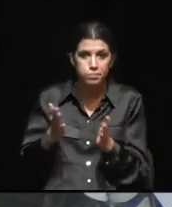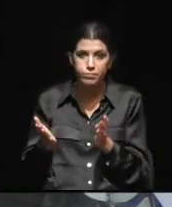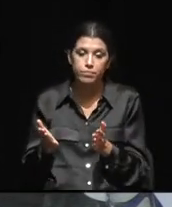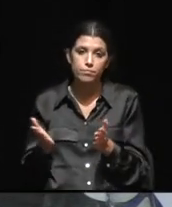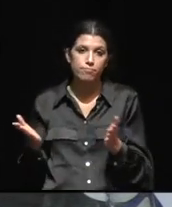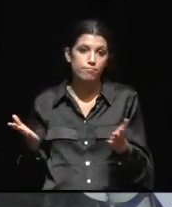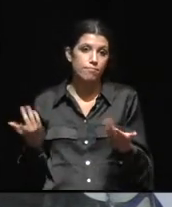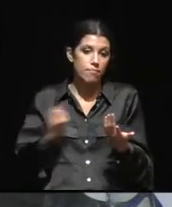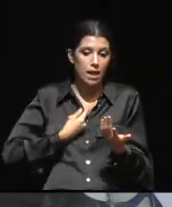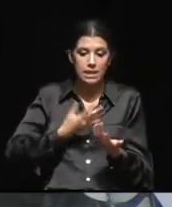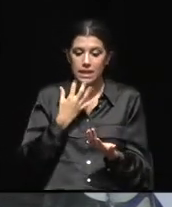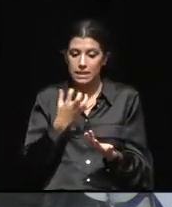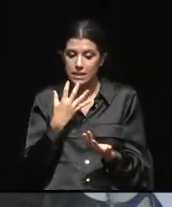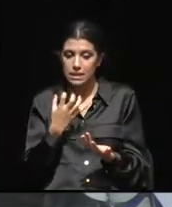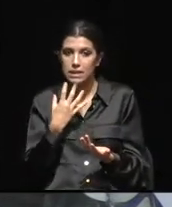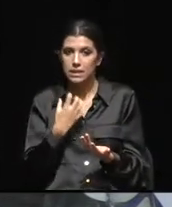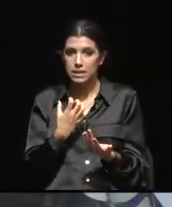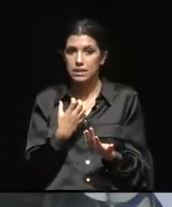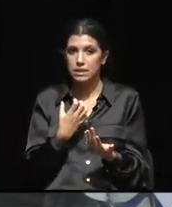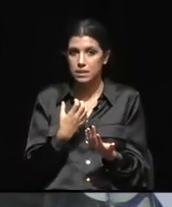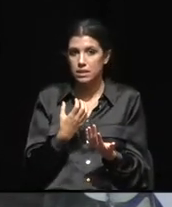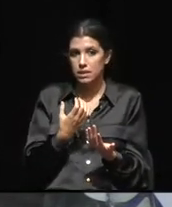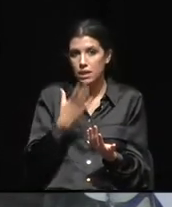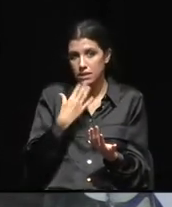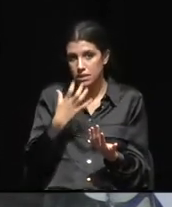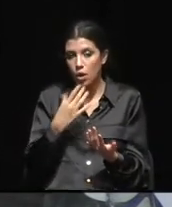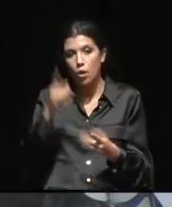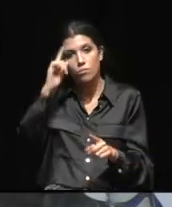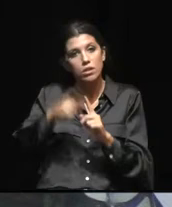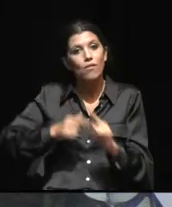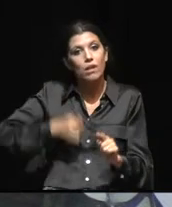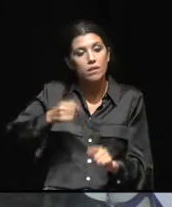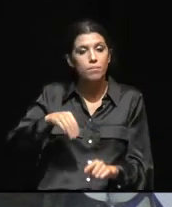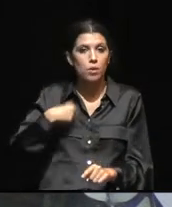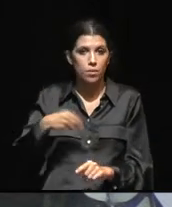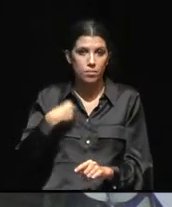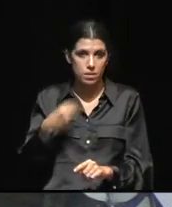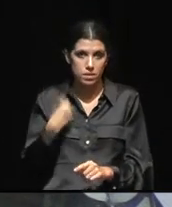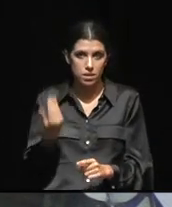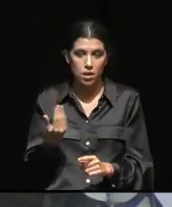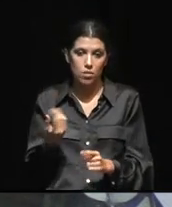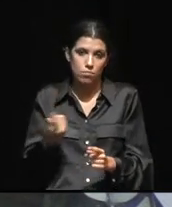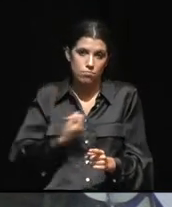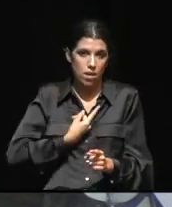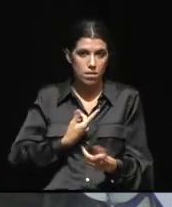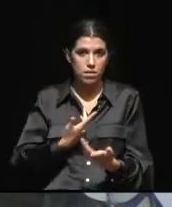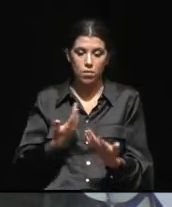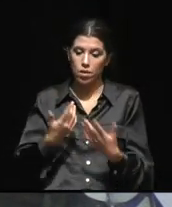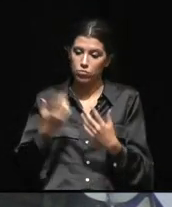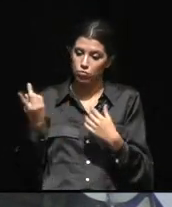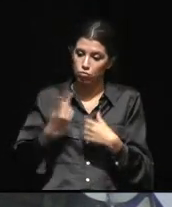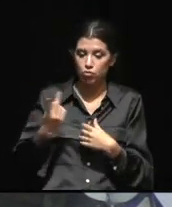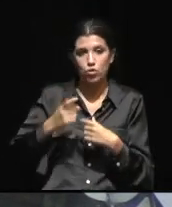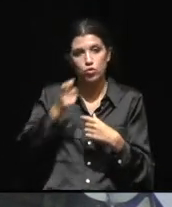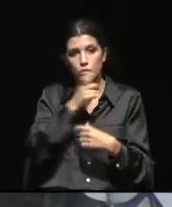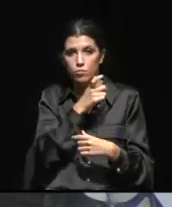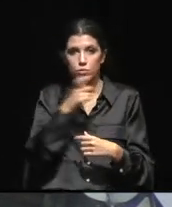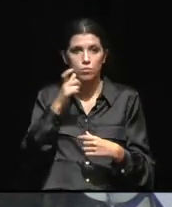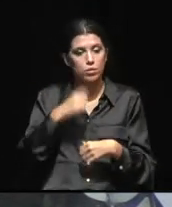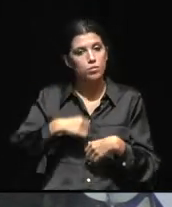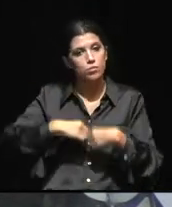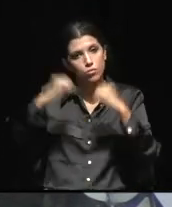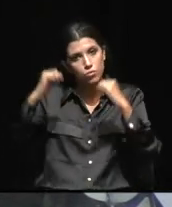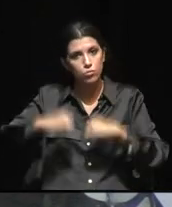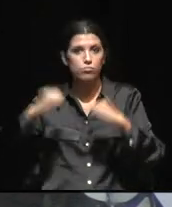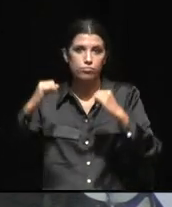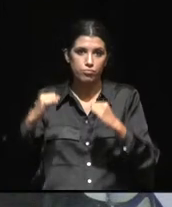isso terá que ser acautelado e será acautelado sempre na preocupação de que seja um sentido compromisso com com